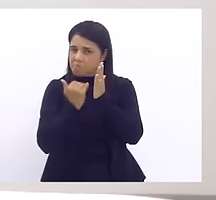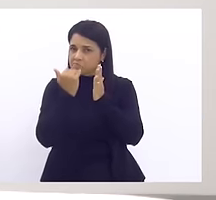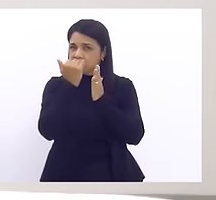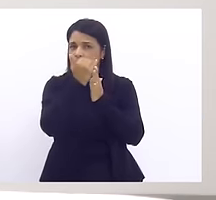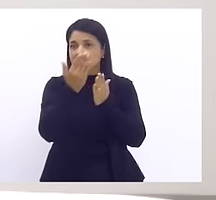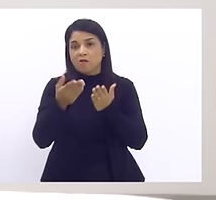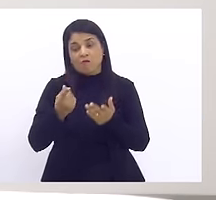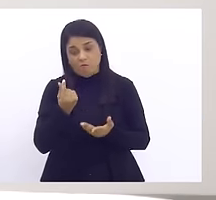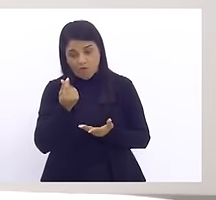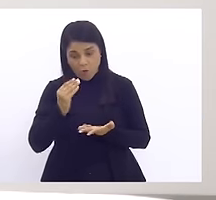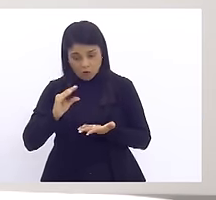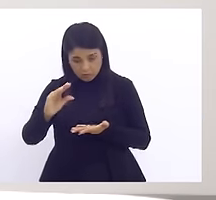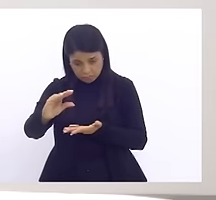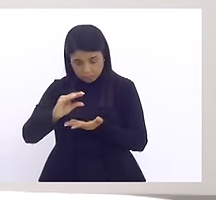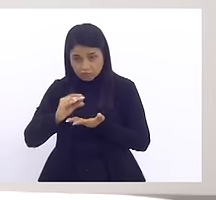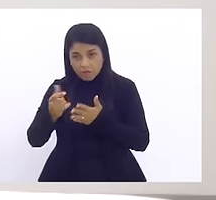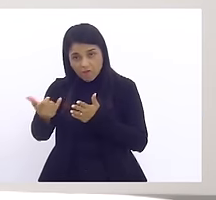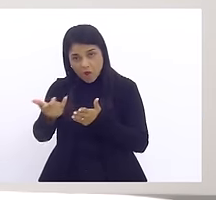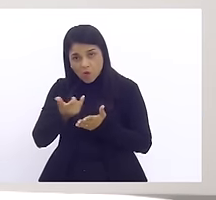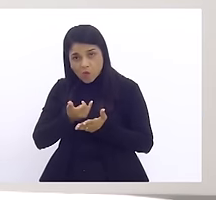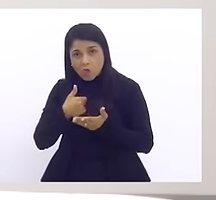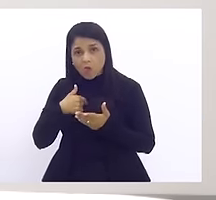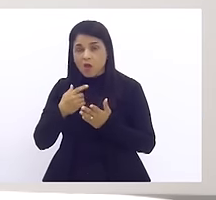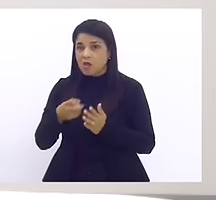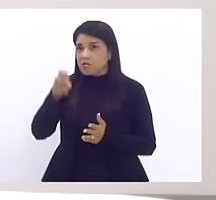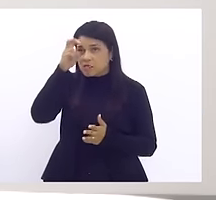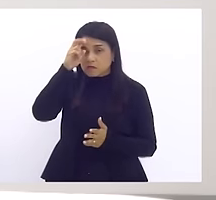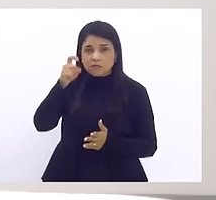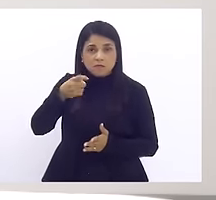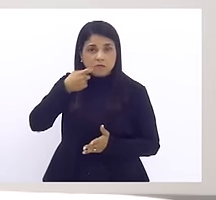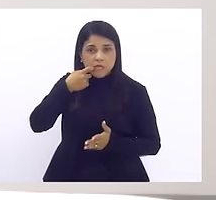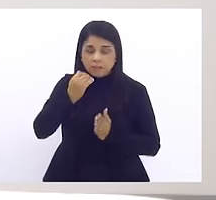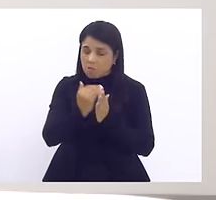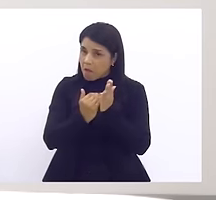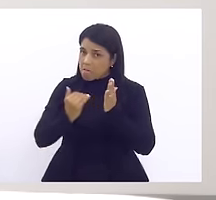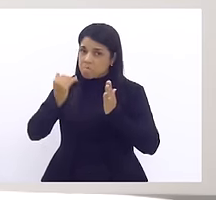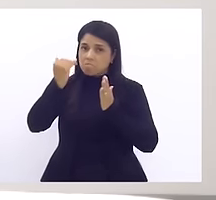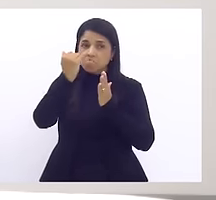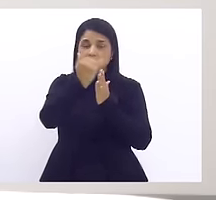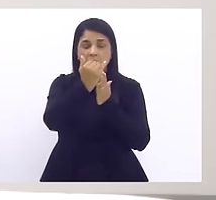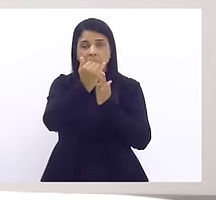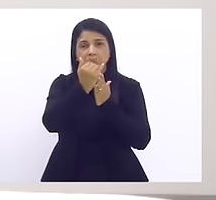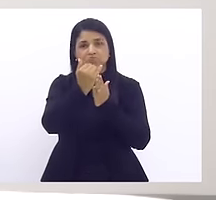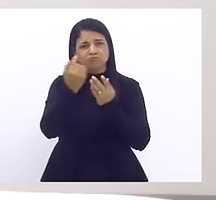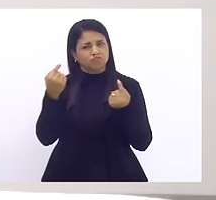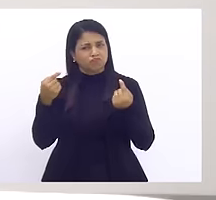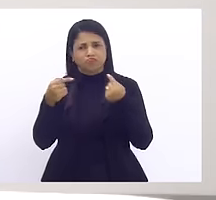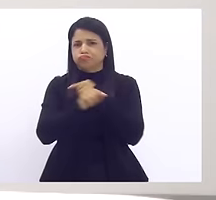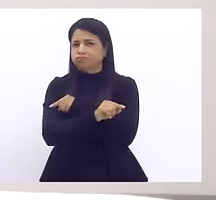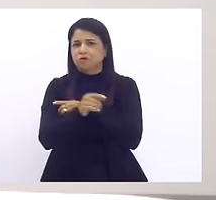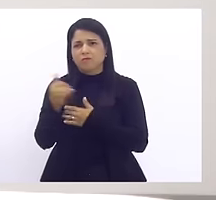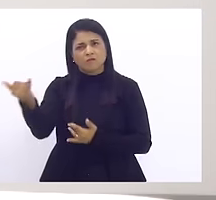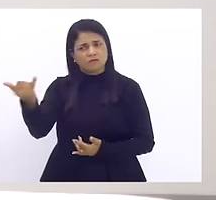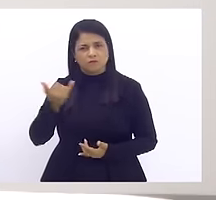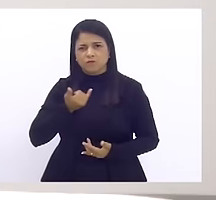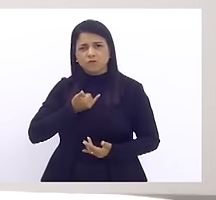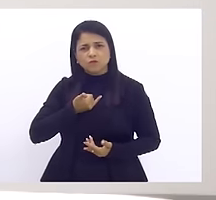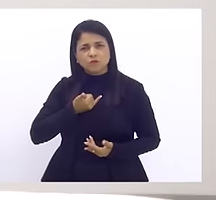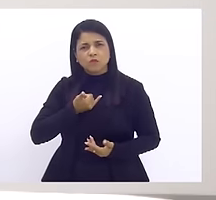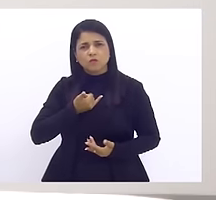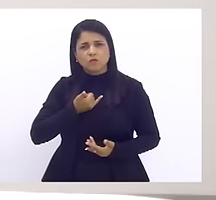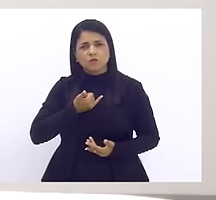aqui e principalmente os orbitantes de operações quinta sexta-feira cai por terra o que a senhora falou que não cobra final de semana que nós temos